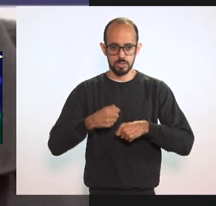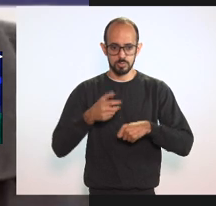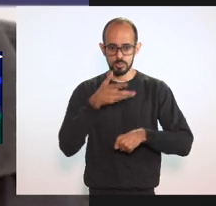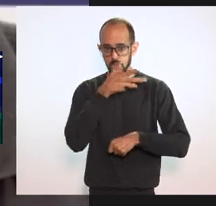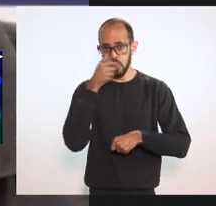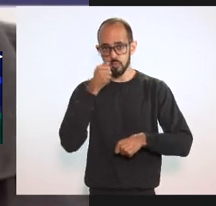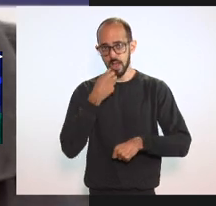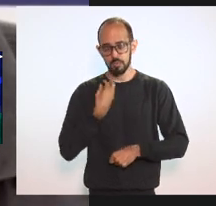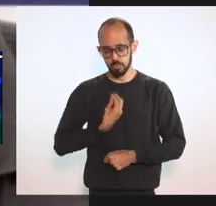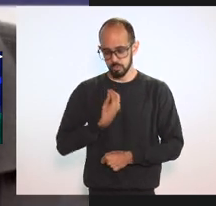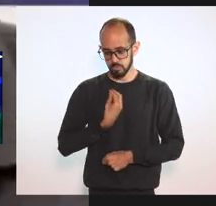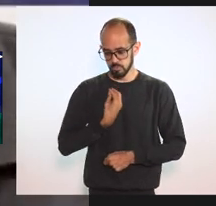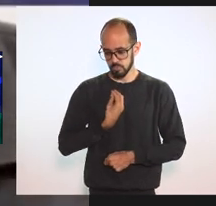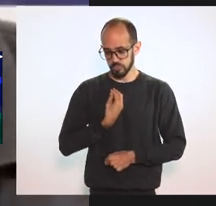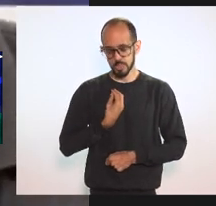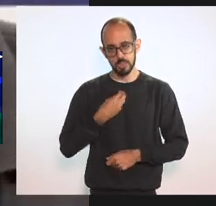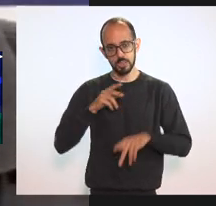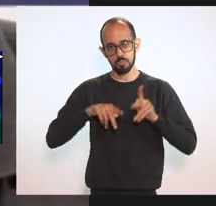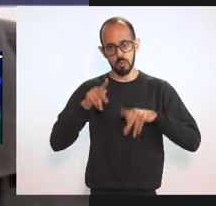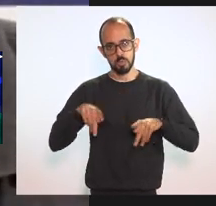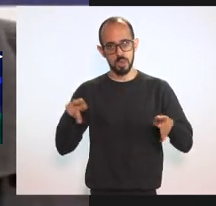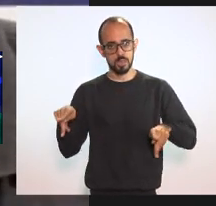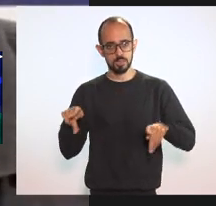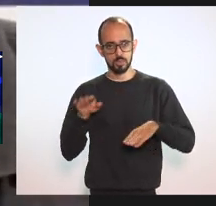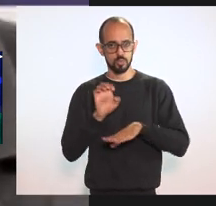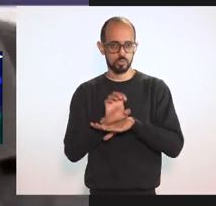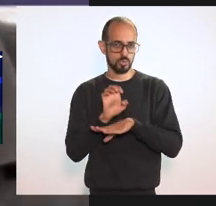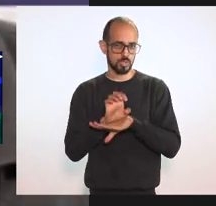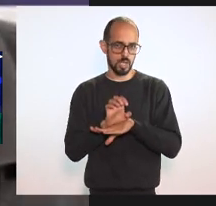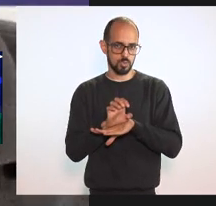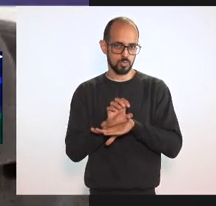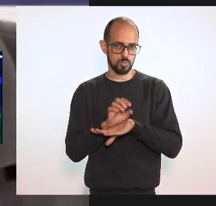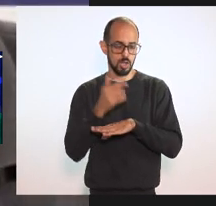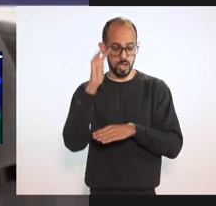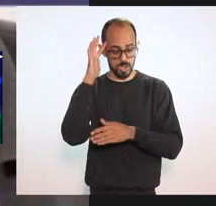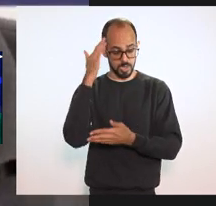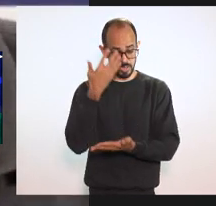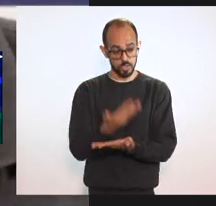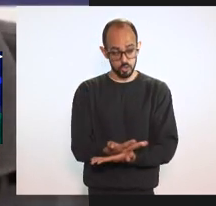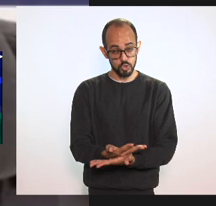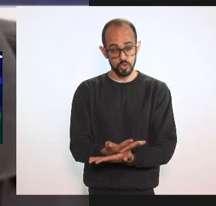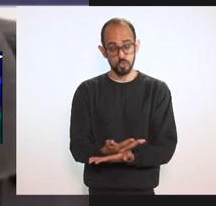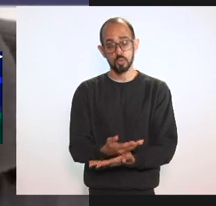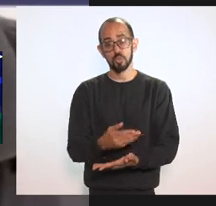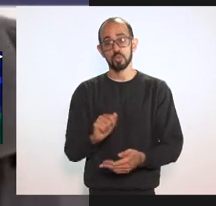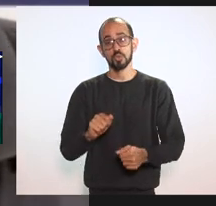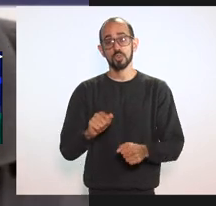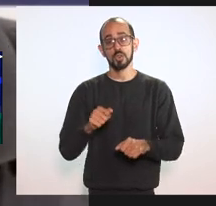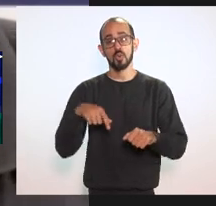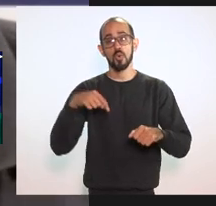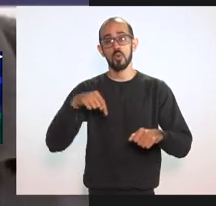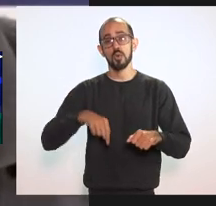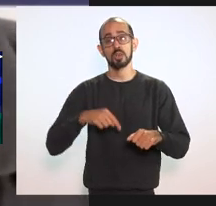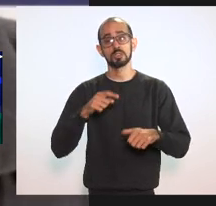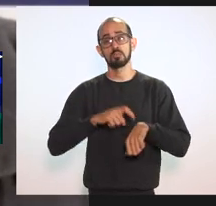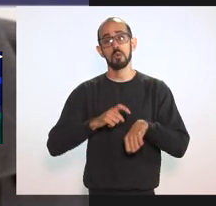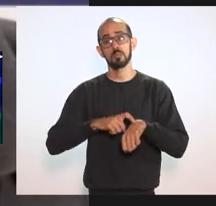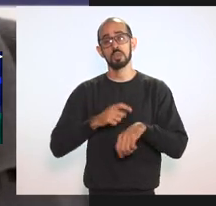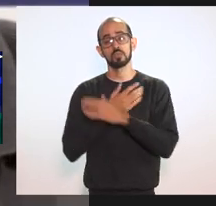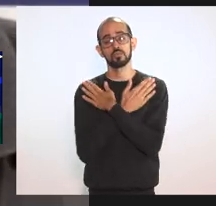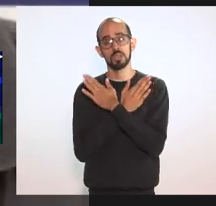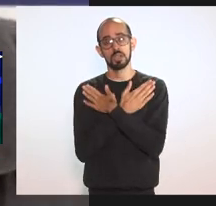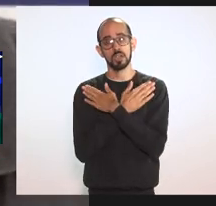e o nós eu acredito eu que com esse feriadão Com certeza nós vamos ver